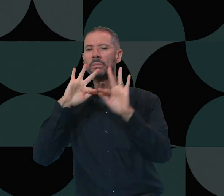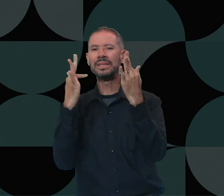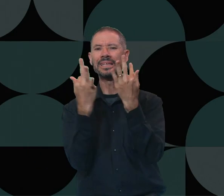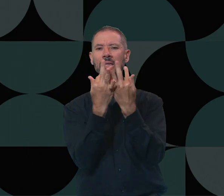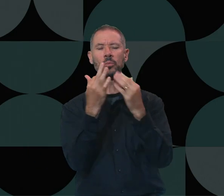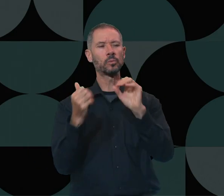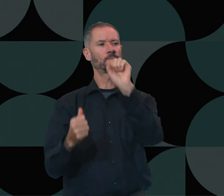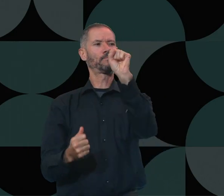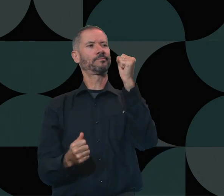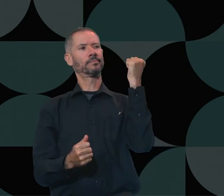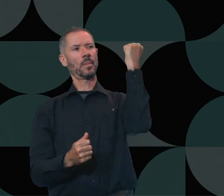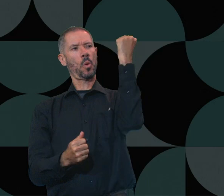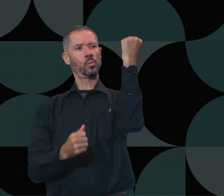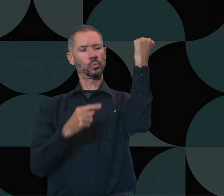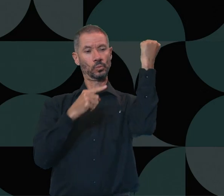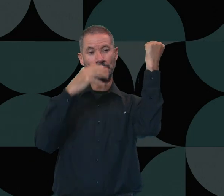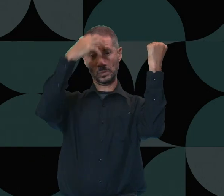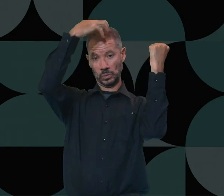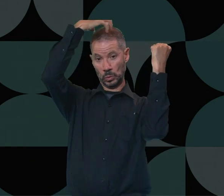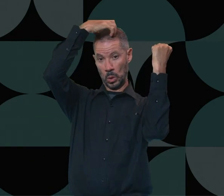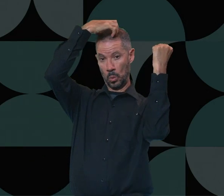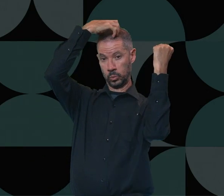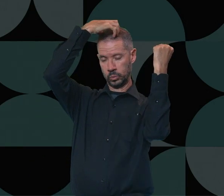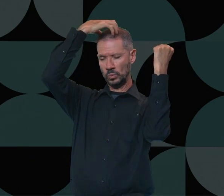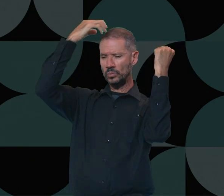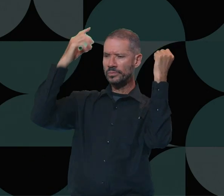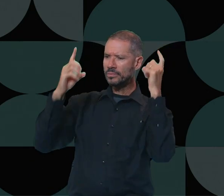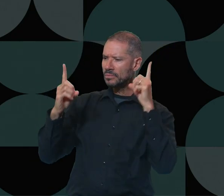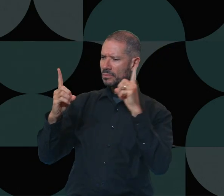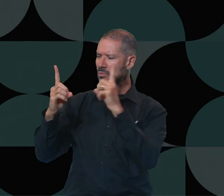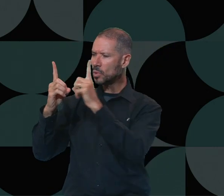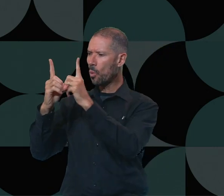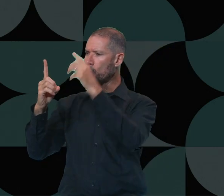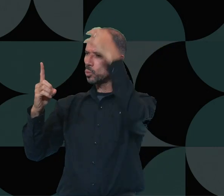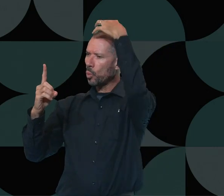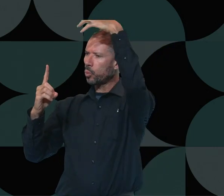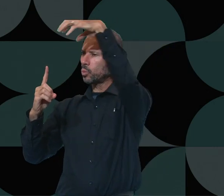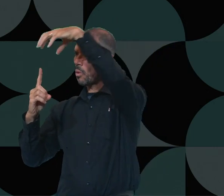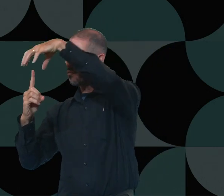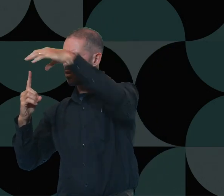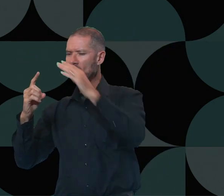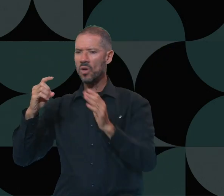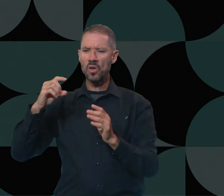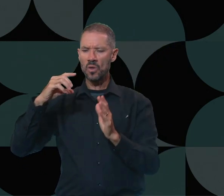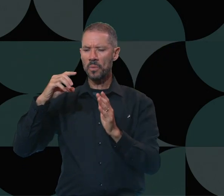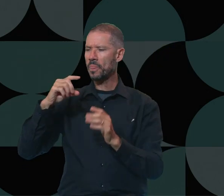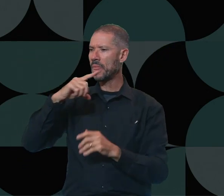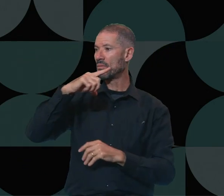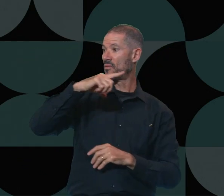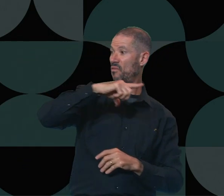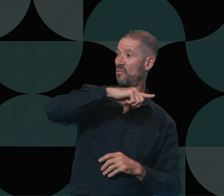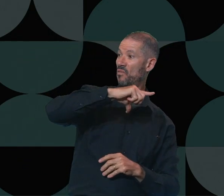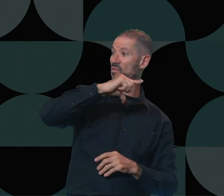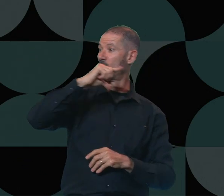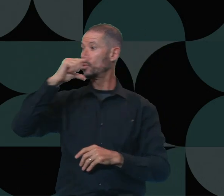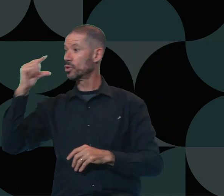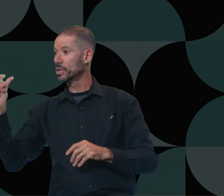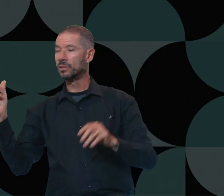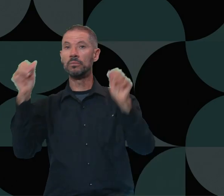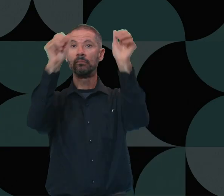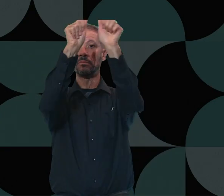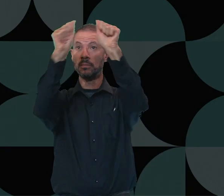Saul, ele tem um encontro ali com Davi, que estava fugindo do seu próprio filho. Ele havia saído de